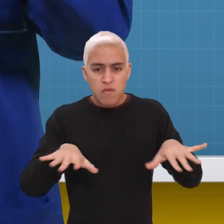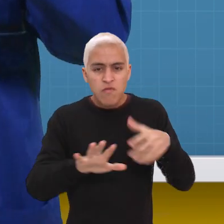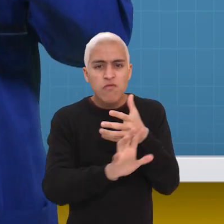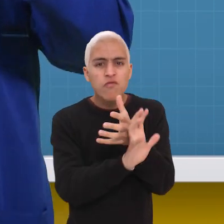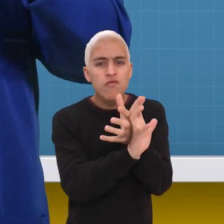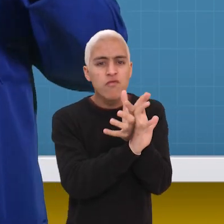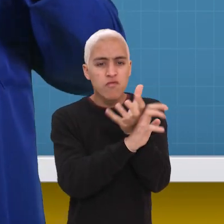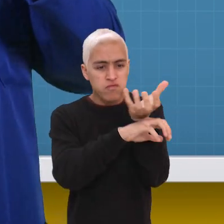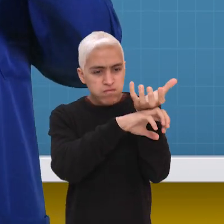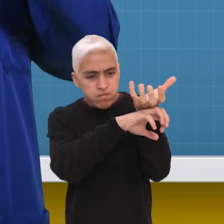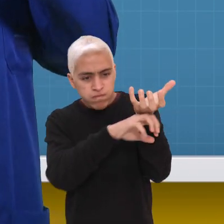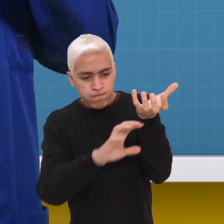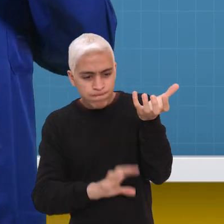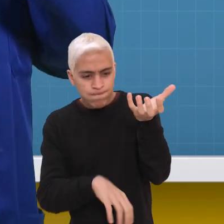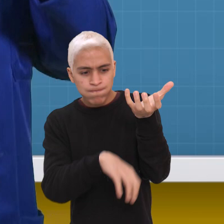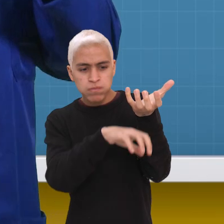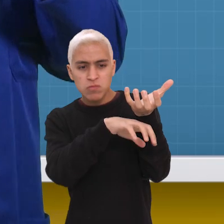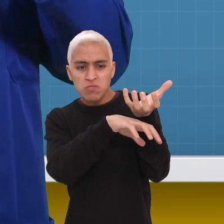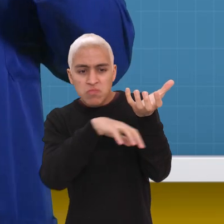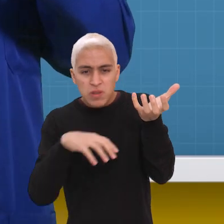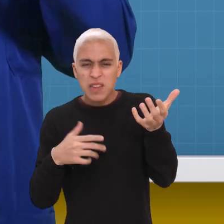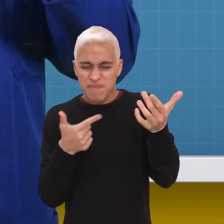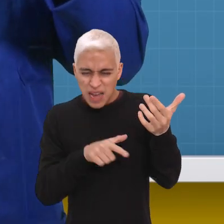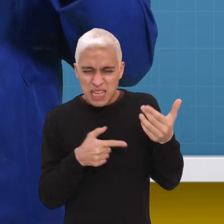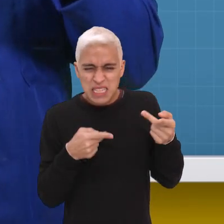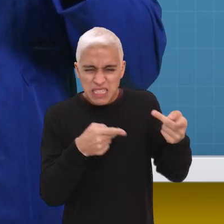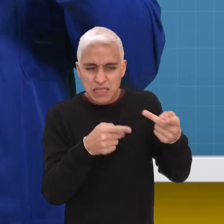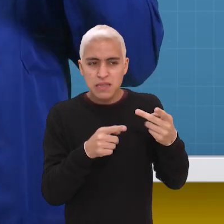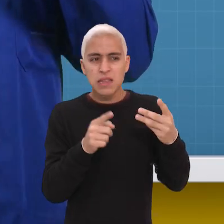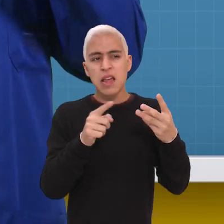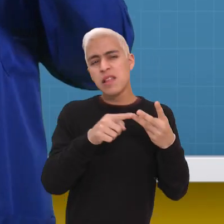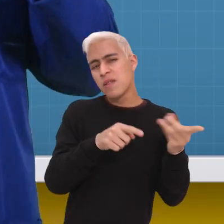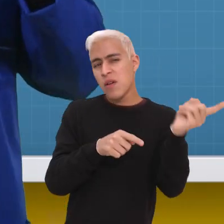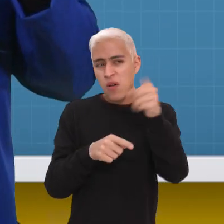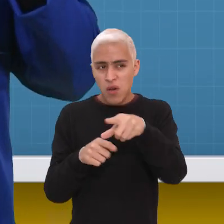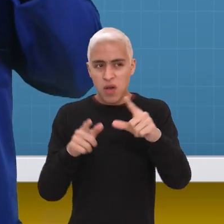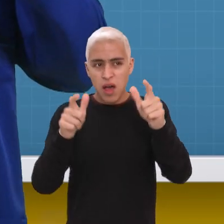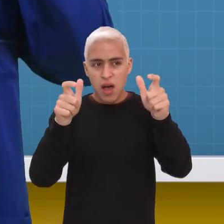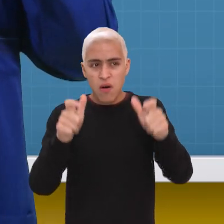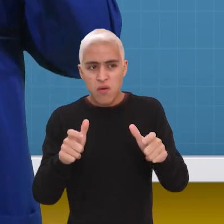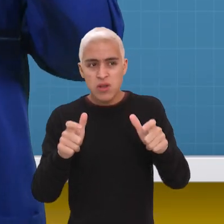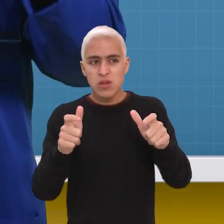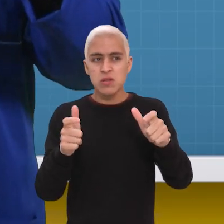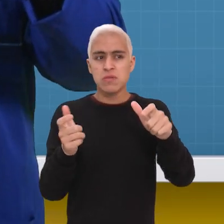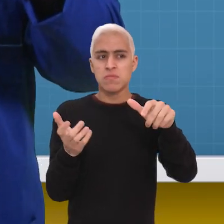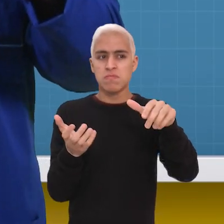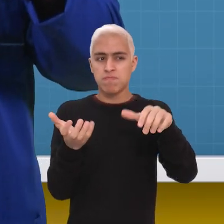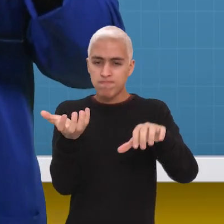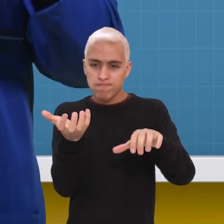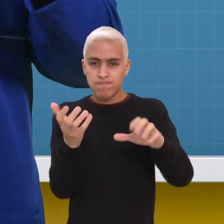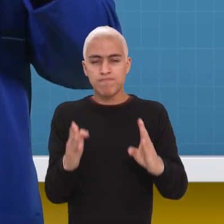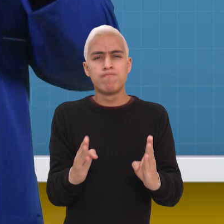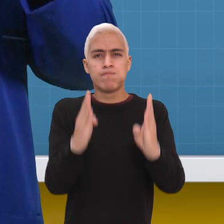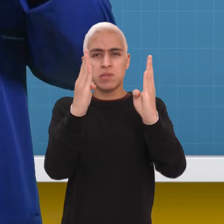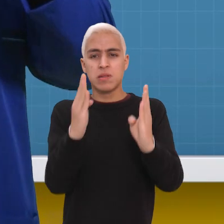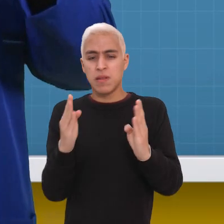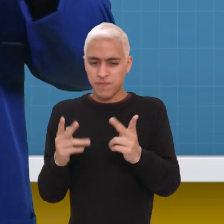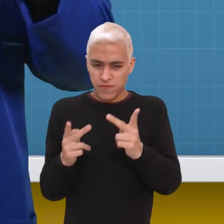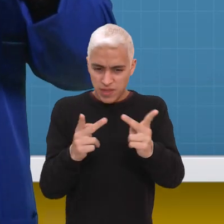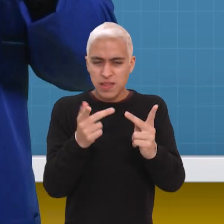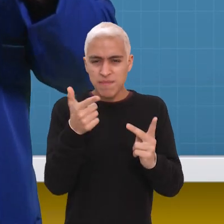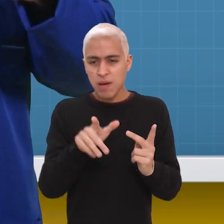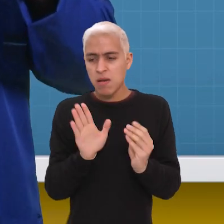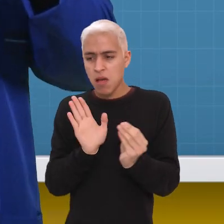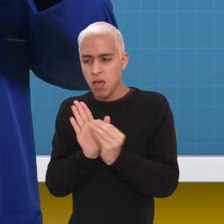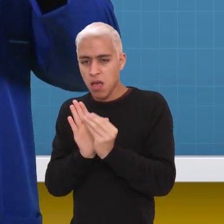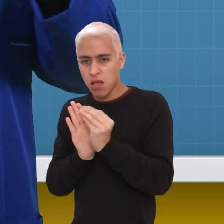uma passagem, mais uma ida, mais um trajeto. Depois da Catedral, eu fui para o Congresso Nacional. Mais uma